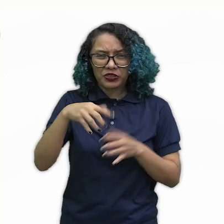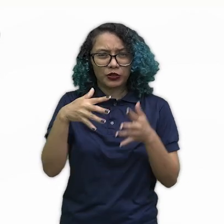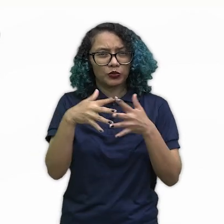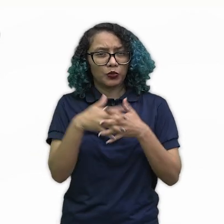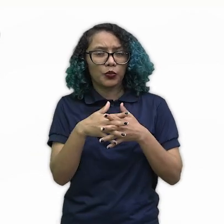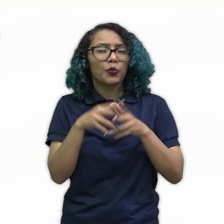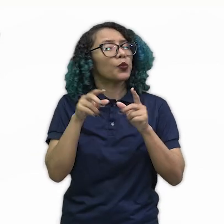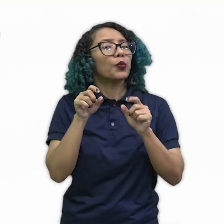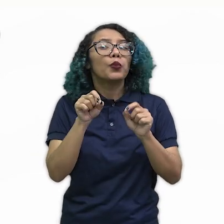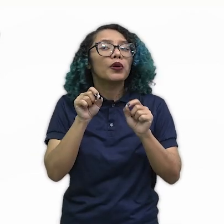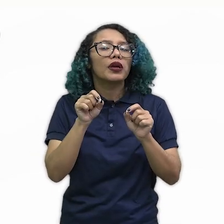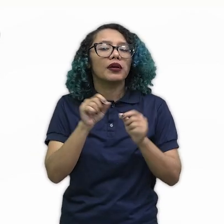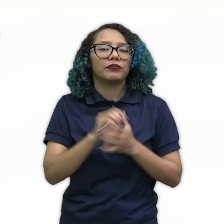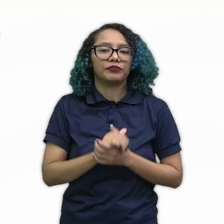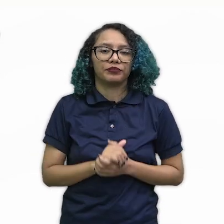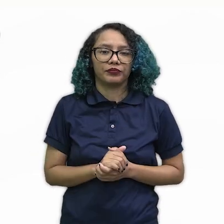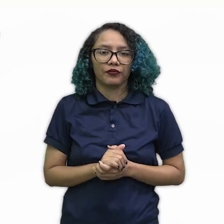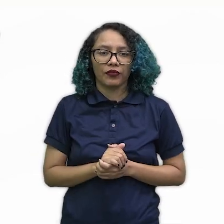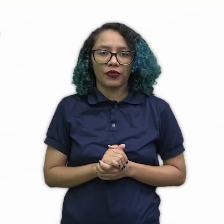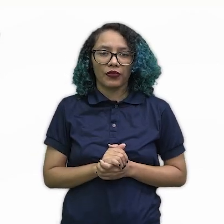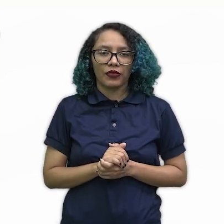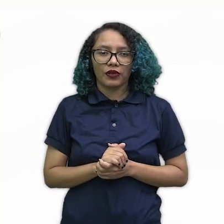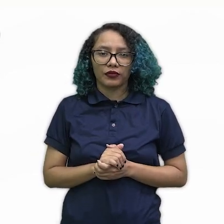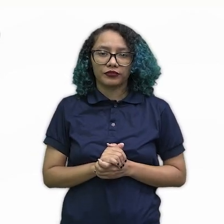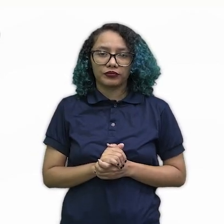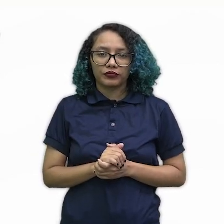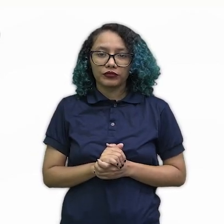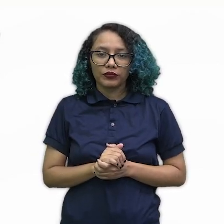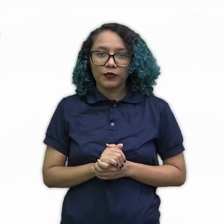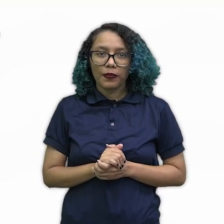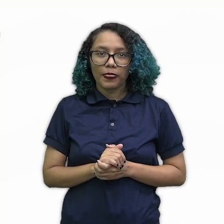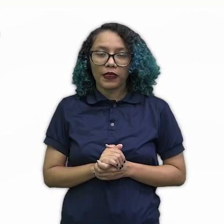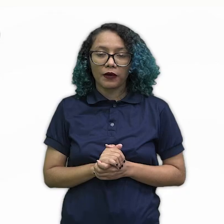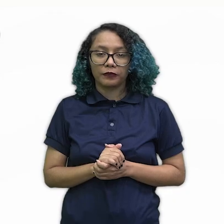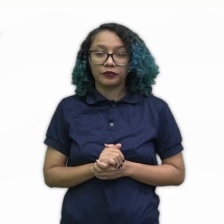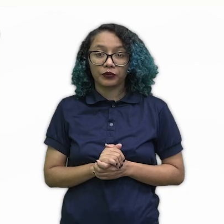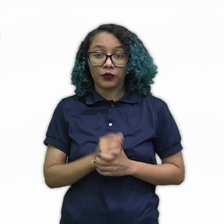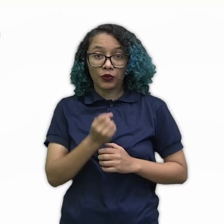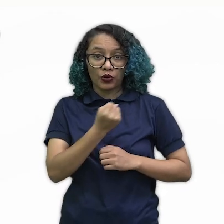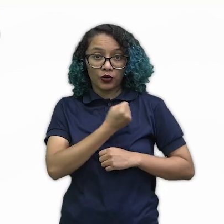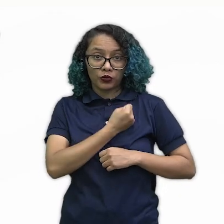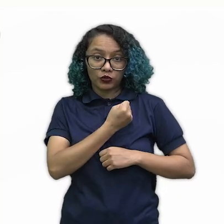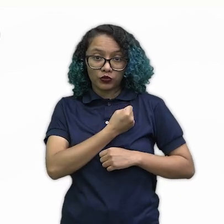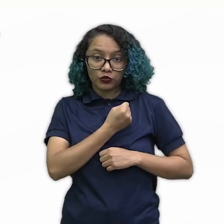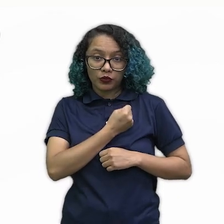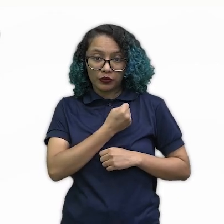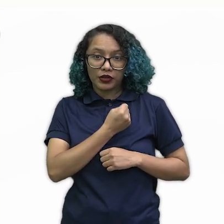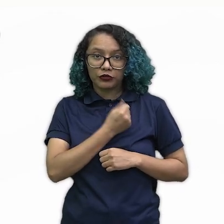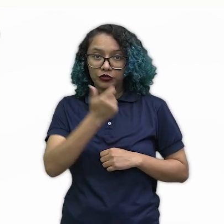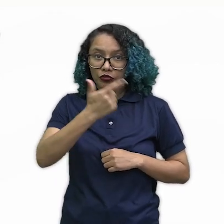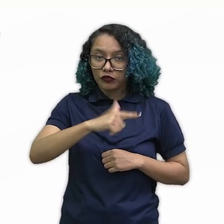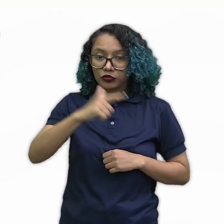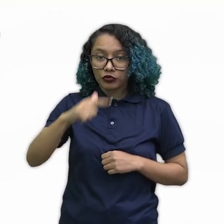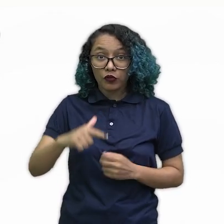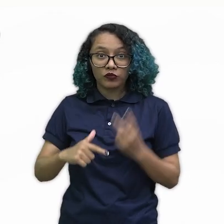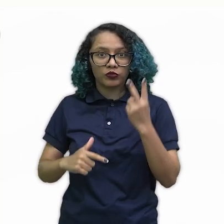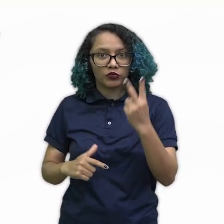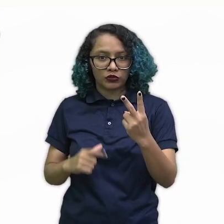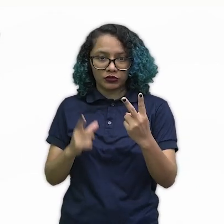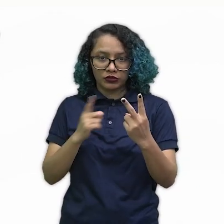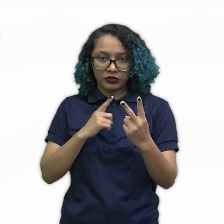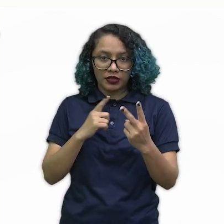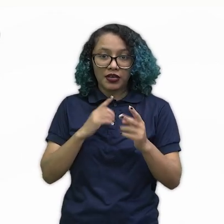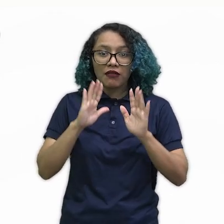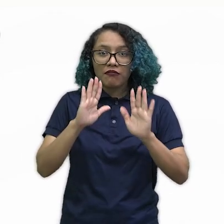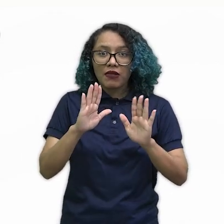temos aí, nesse conjunto de valores, 2 deles que aparecem mais de uma vez, tá? Mas a moda,